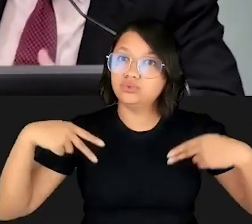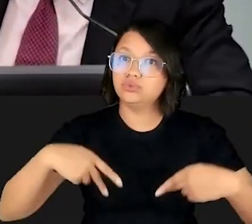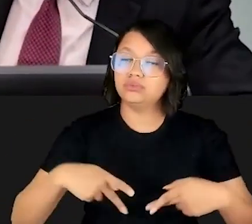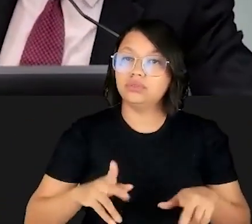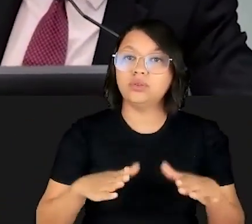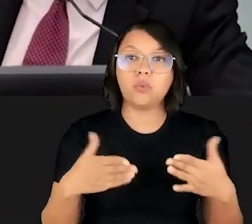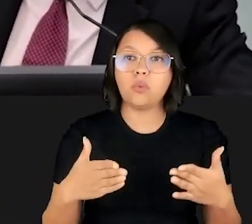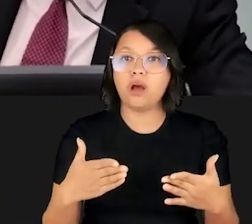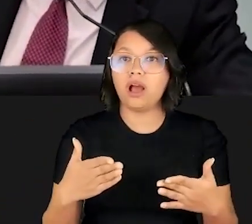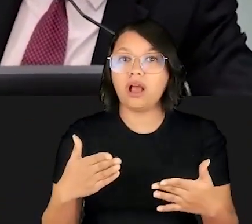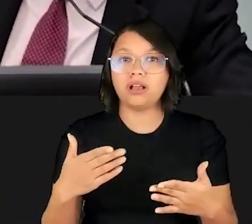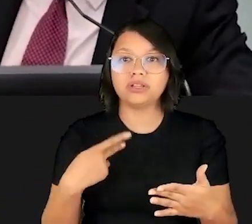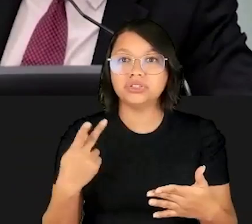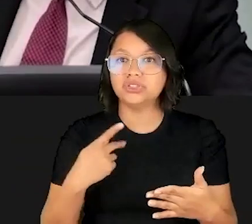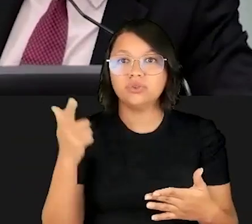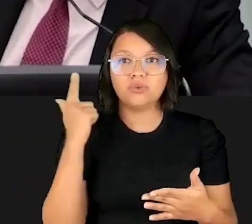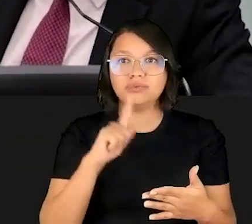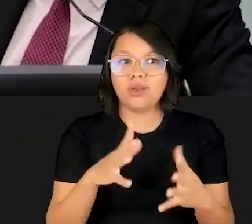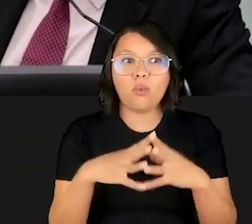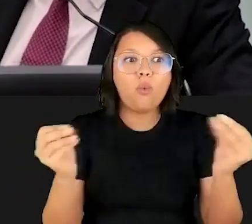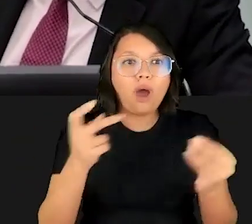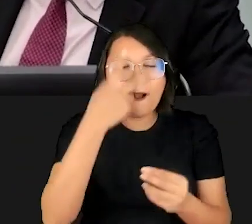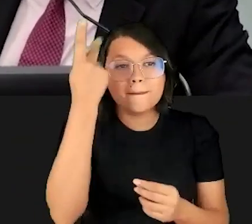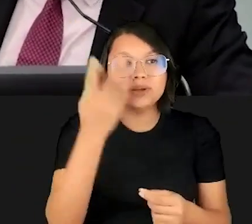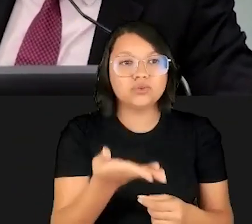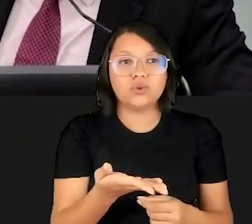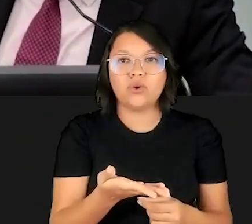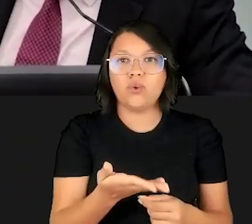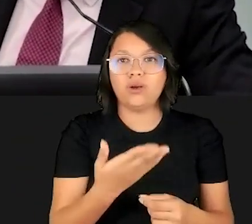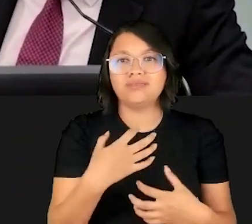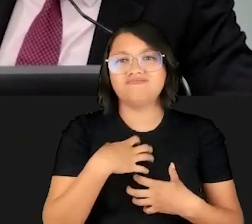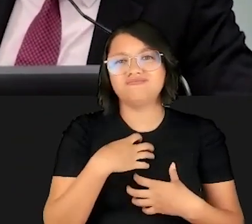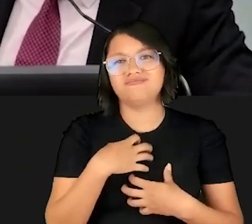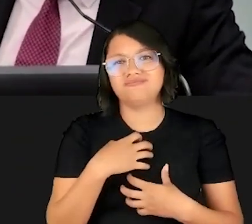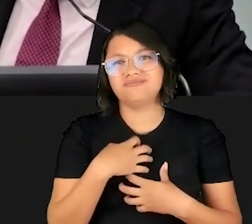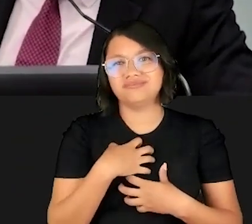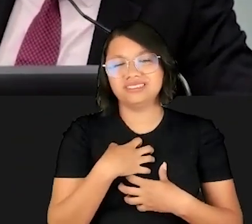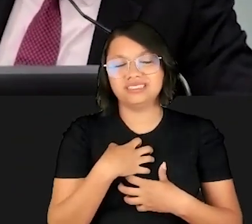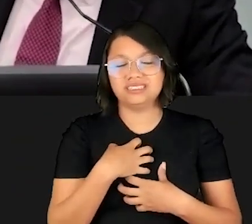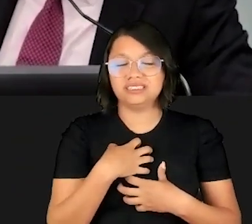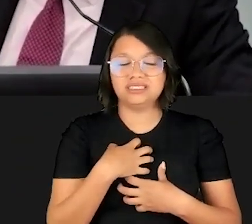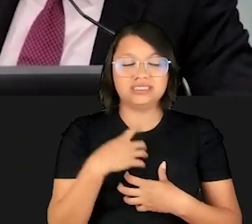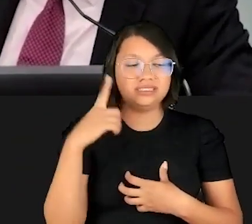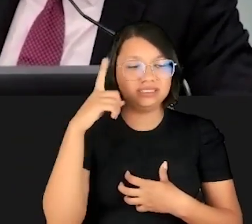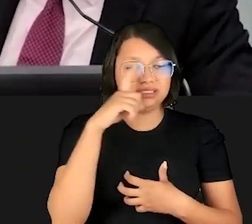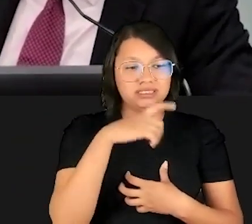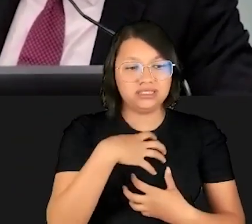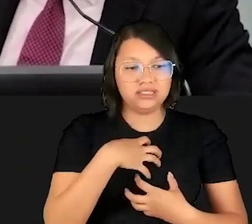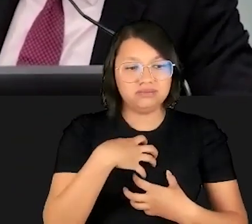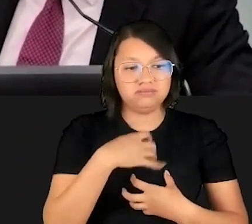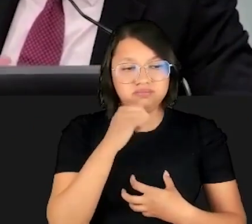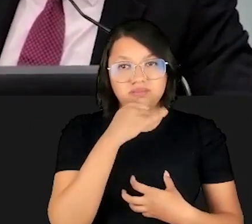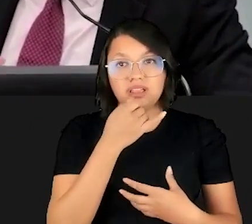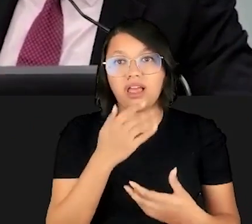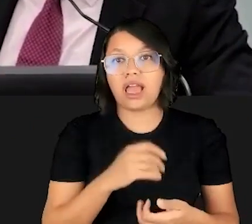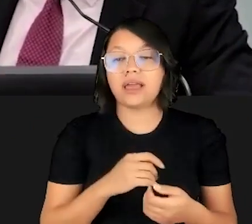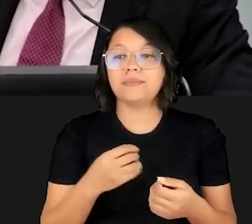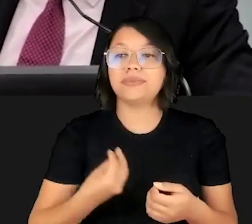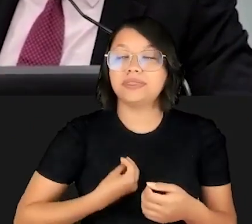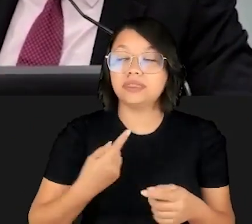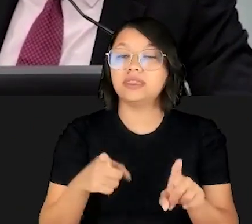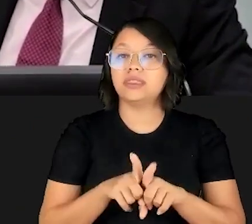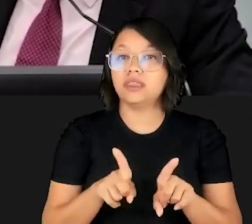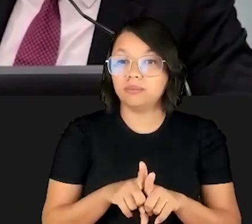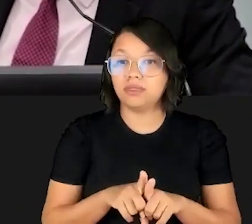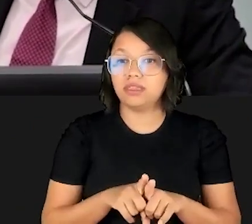isso, dá uma sensação de impotência. Você se sente incompleto também, né? E existe a questão das